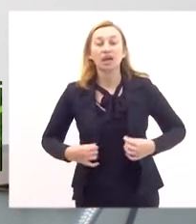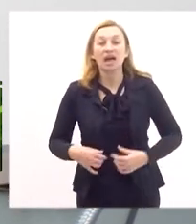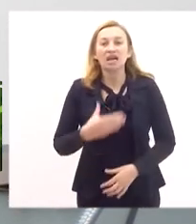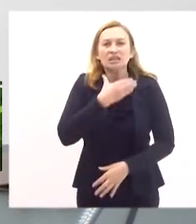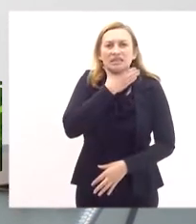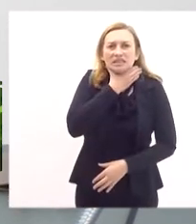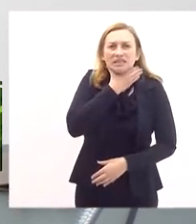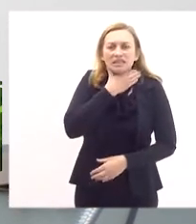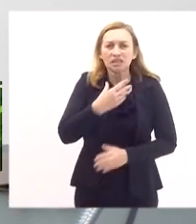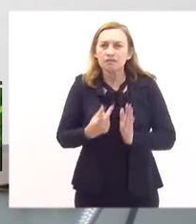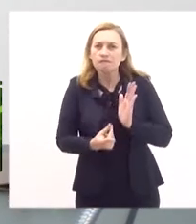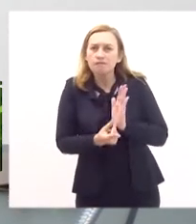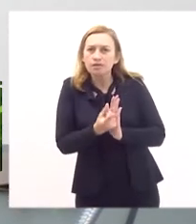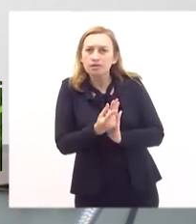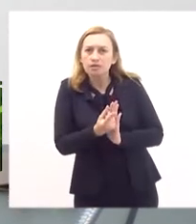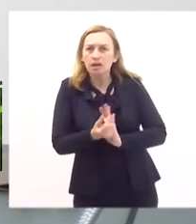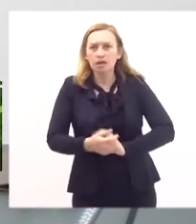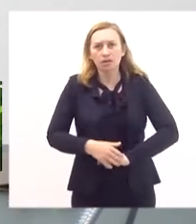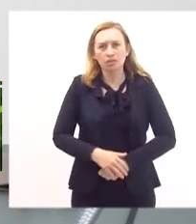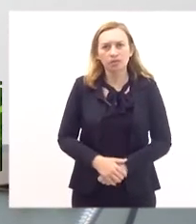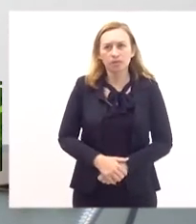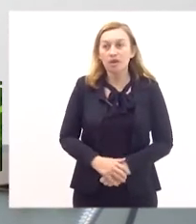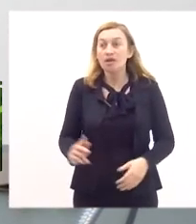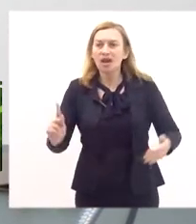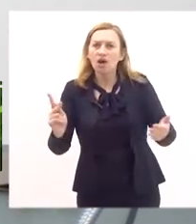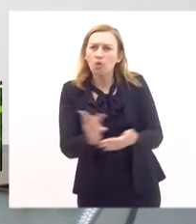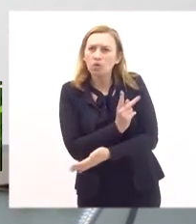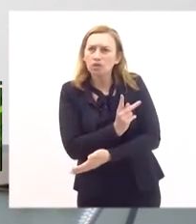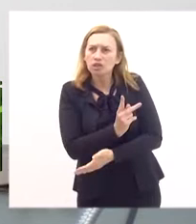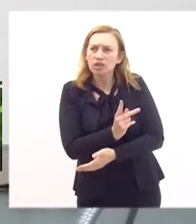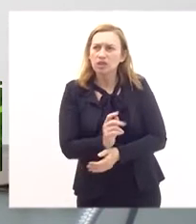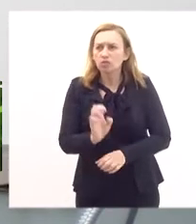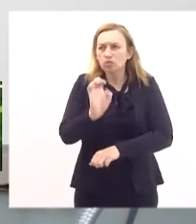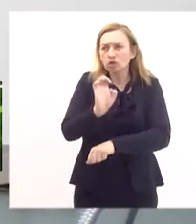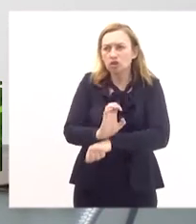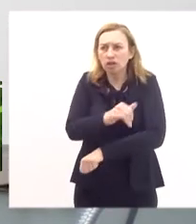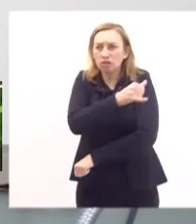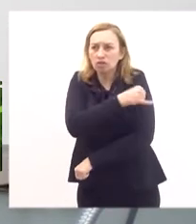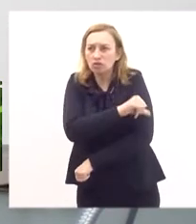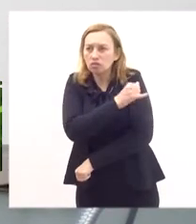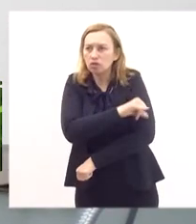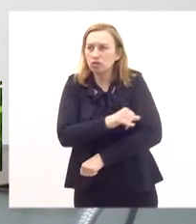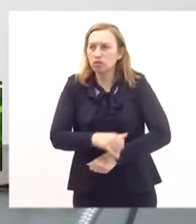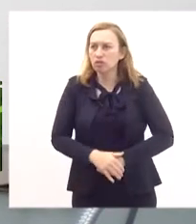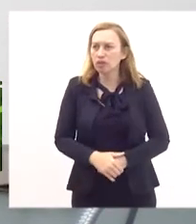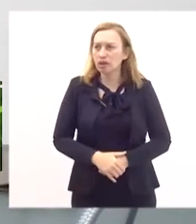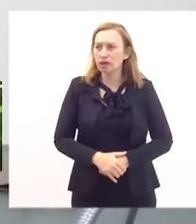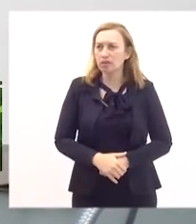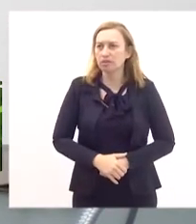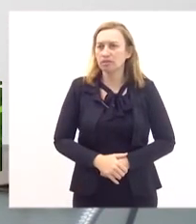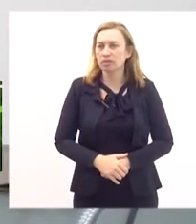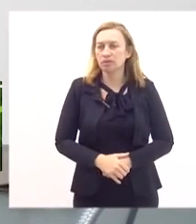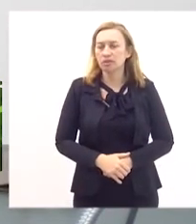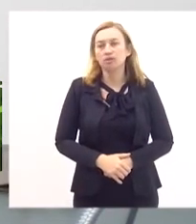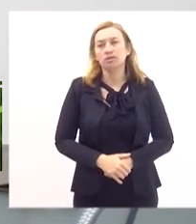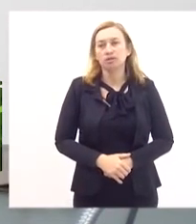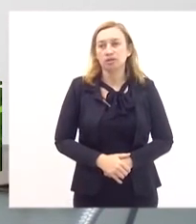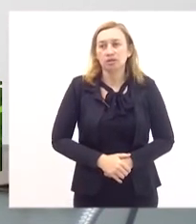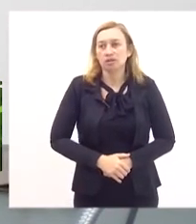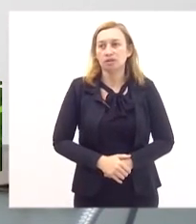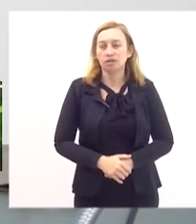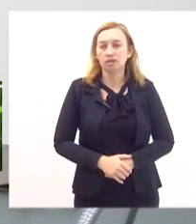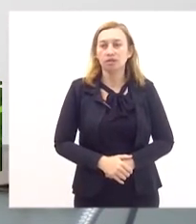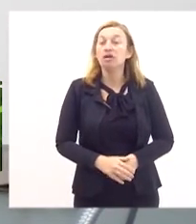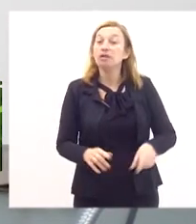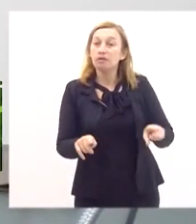crise financeira que aconteceu no Estado do Rio de Janeiro, que levou o Estado ao regime de recuperação fiscal,